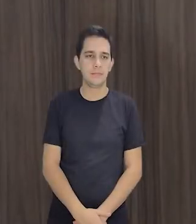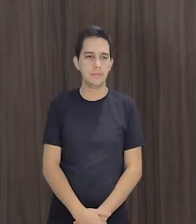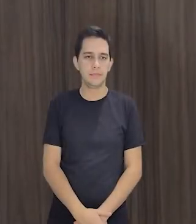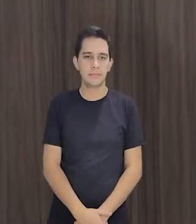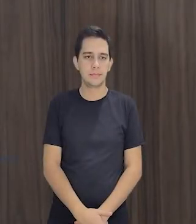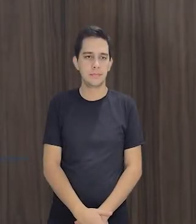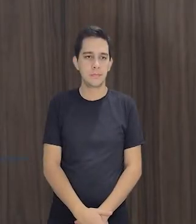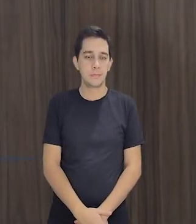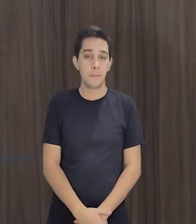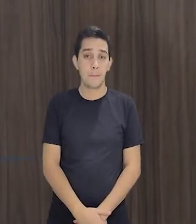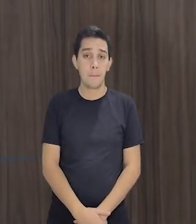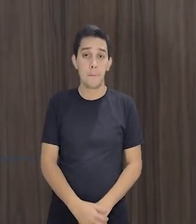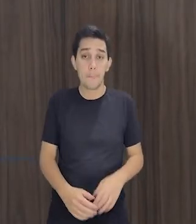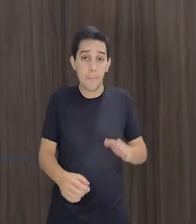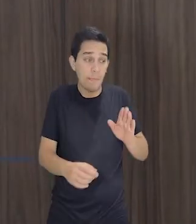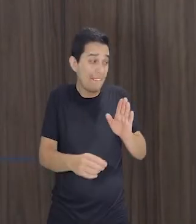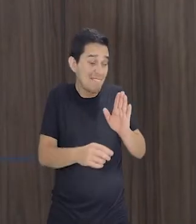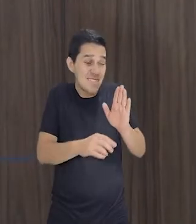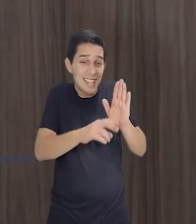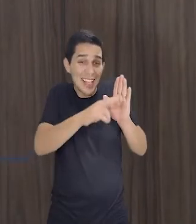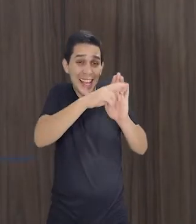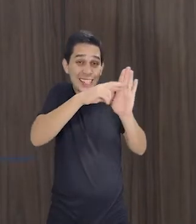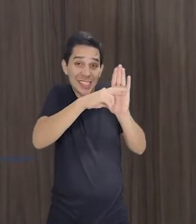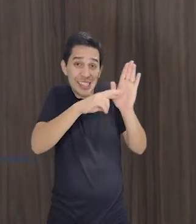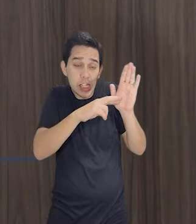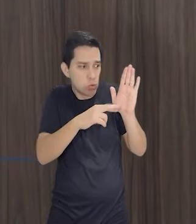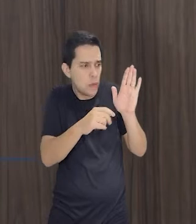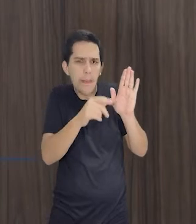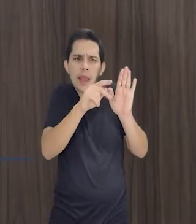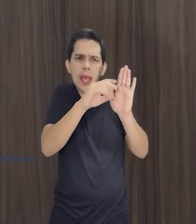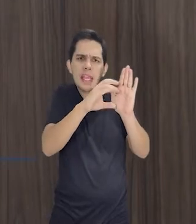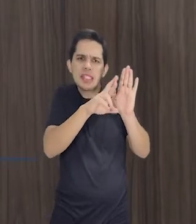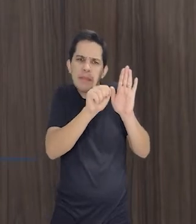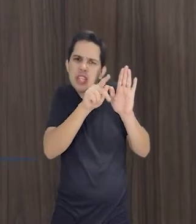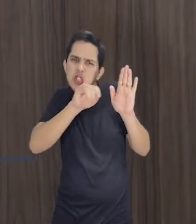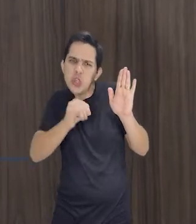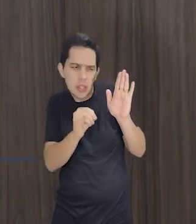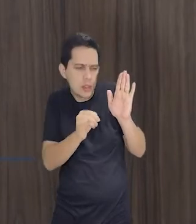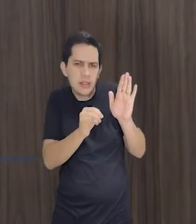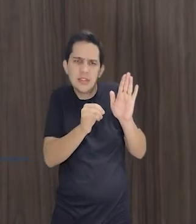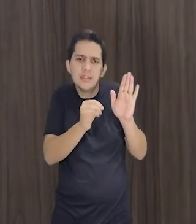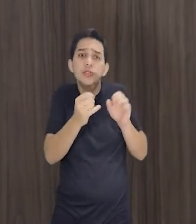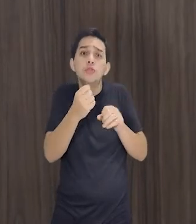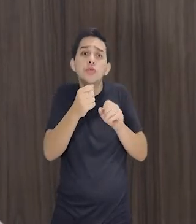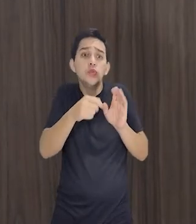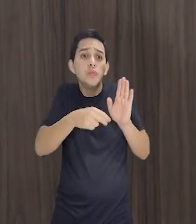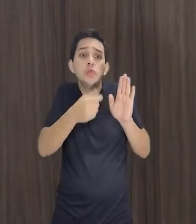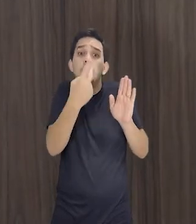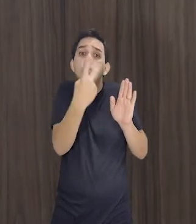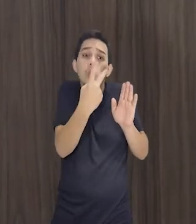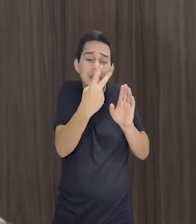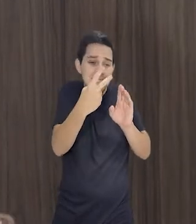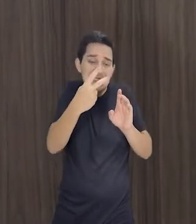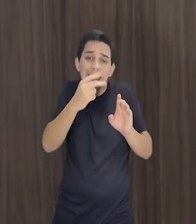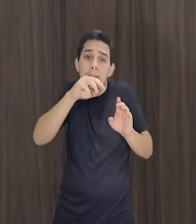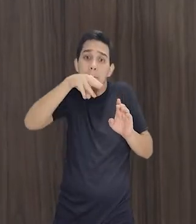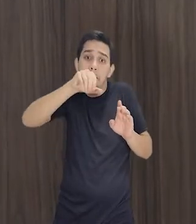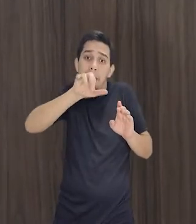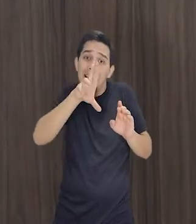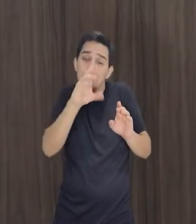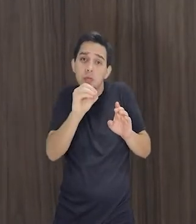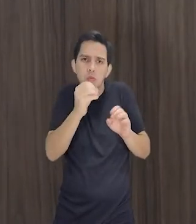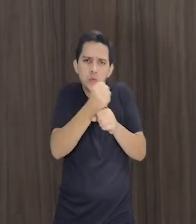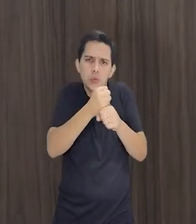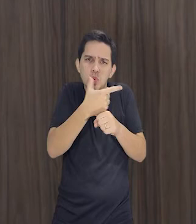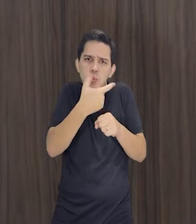A resolução GPGJ número 2402, de 2 de março de 2021, dispõe sobre a estrutura orgânica